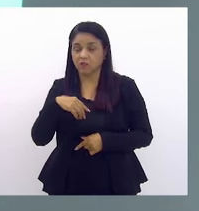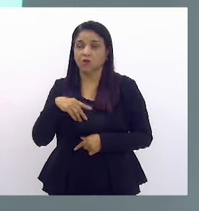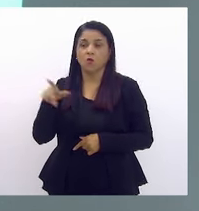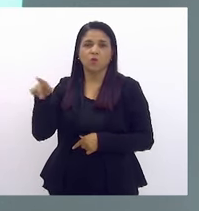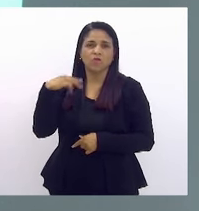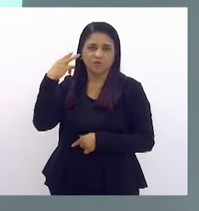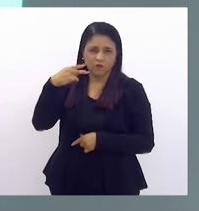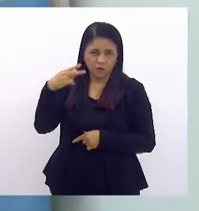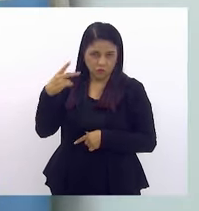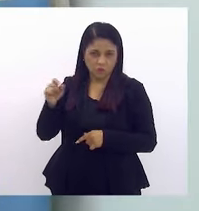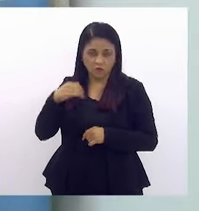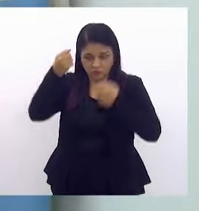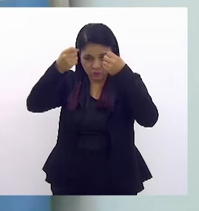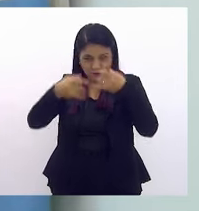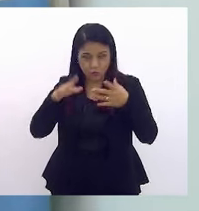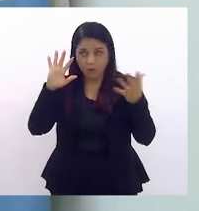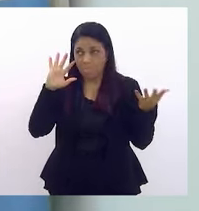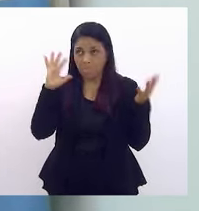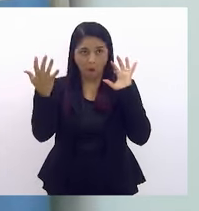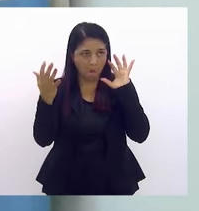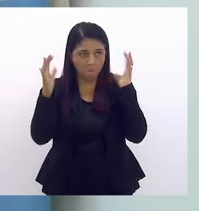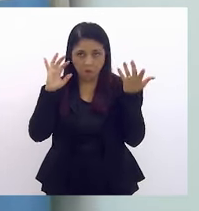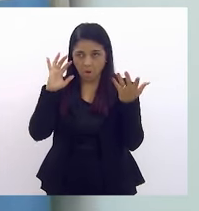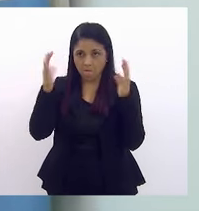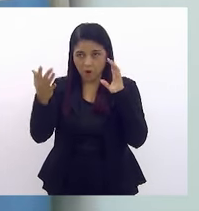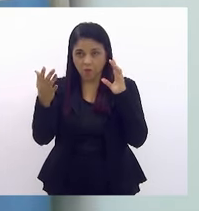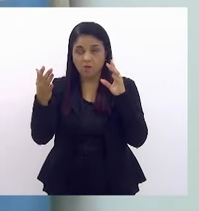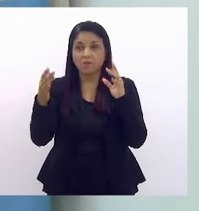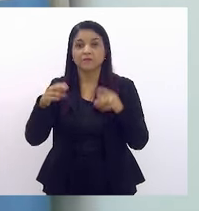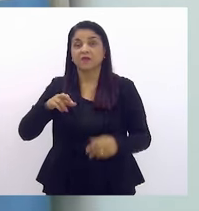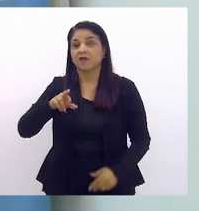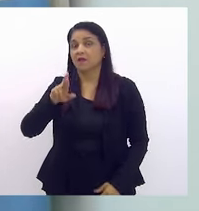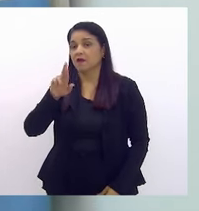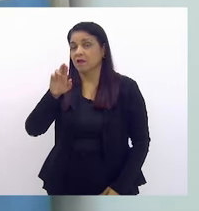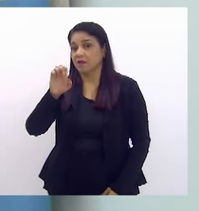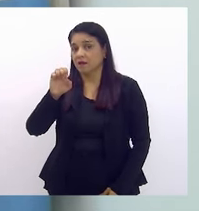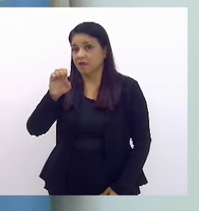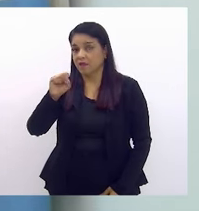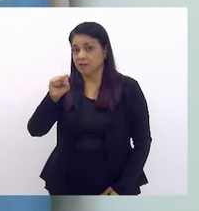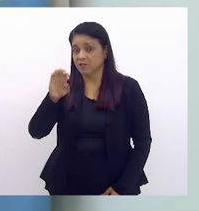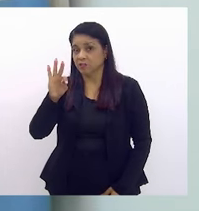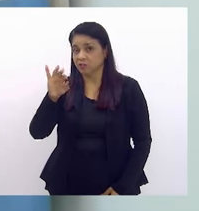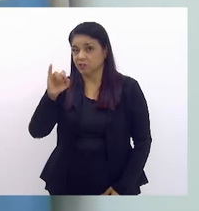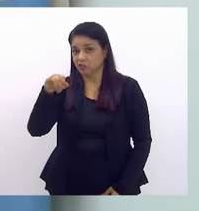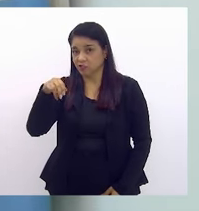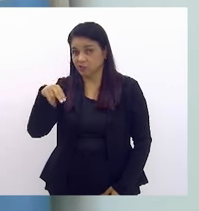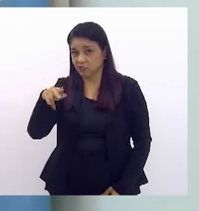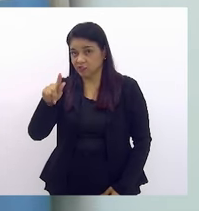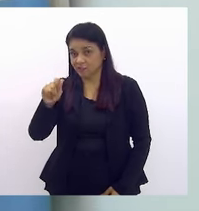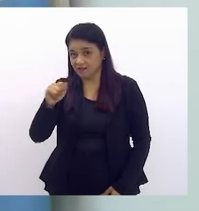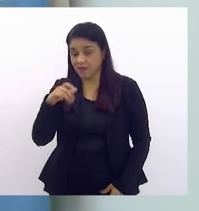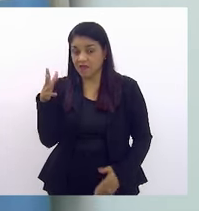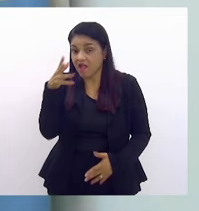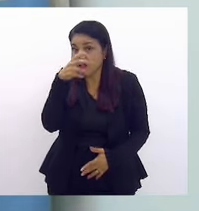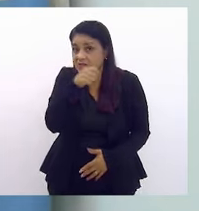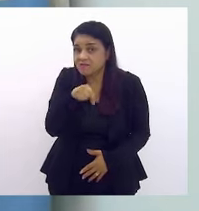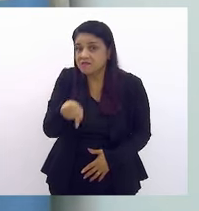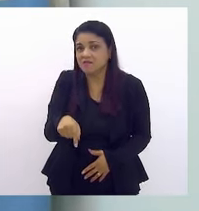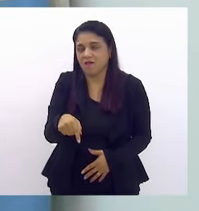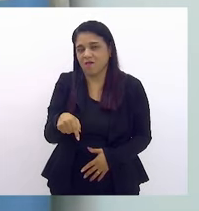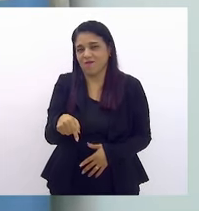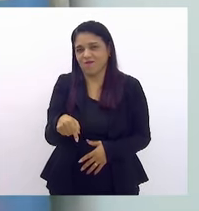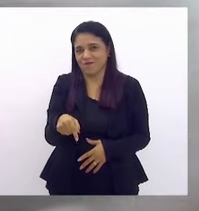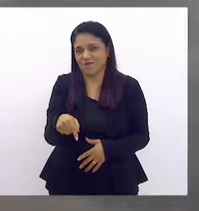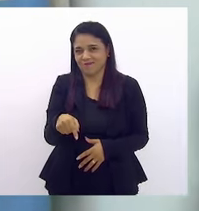das mudanças climáticas. A Restinga, do jeito que ela está, é a nossa salvaguarda para que esses